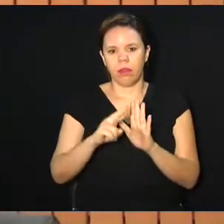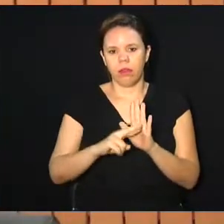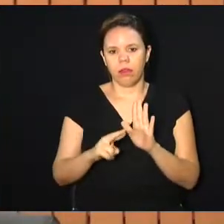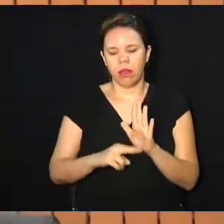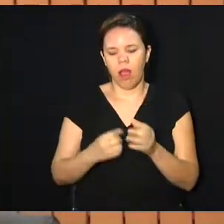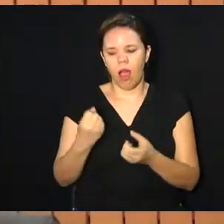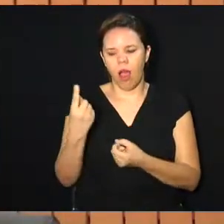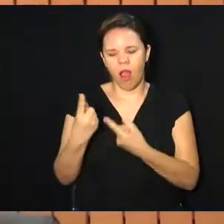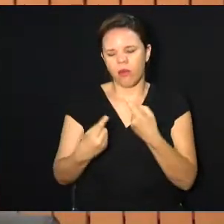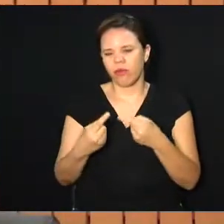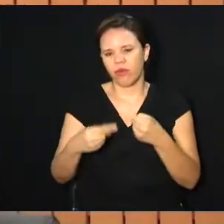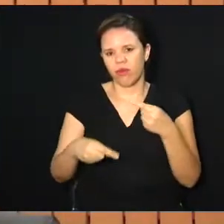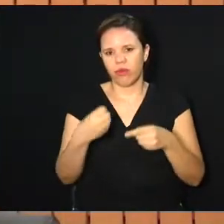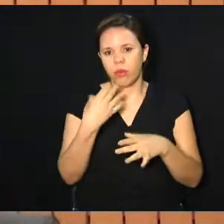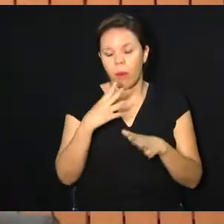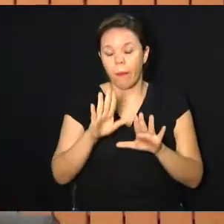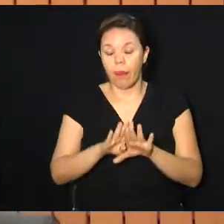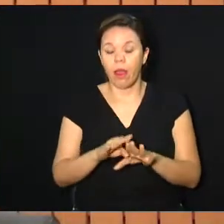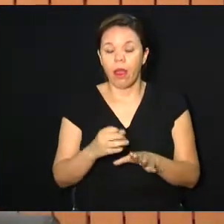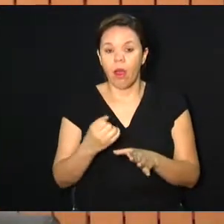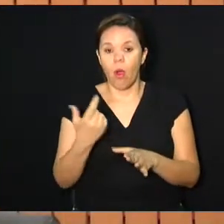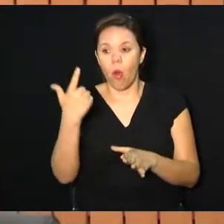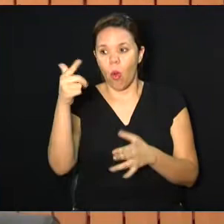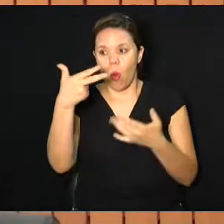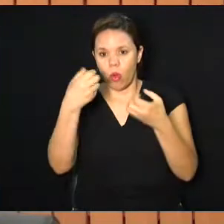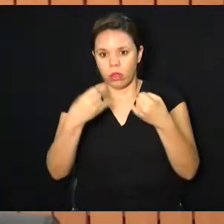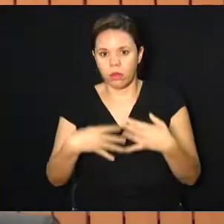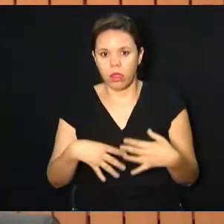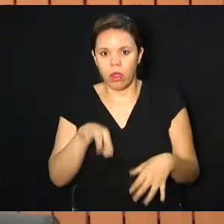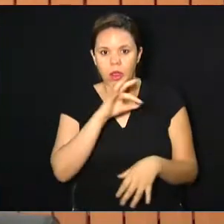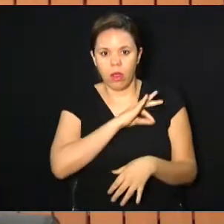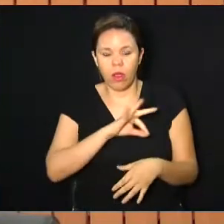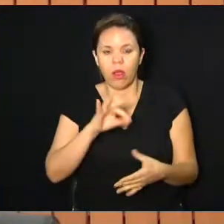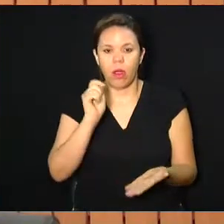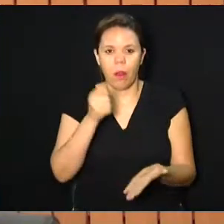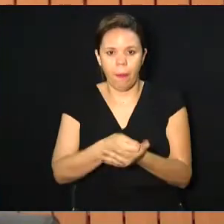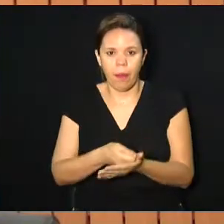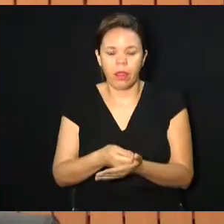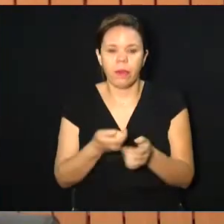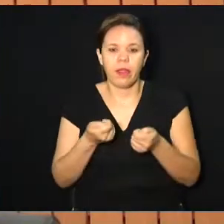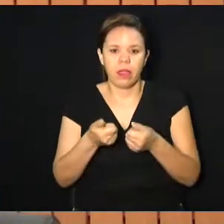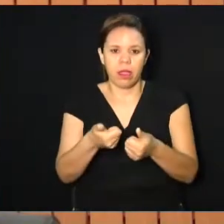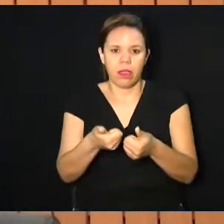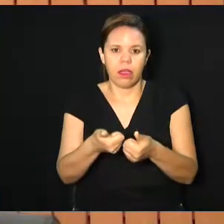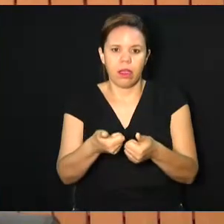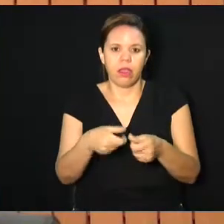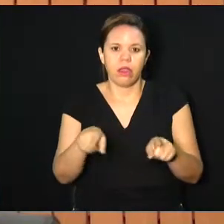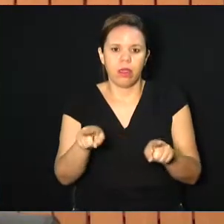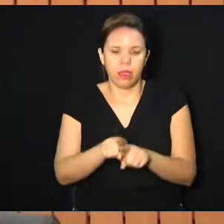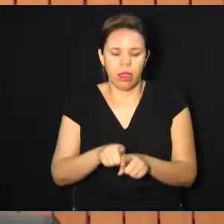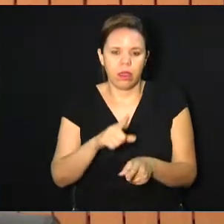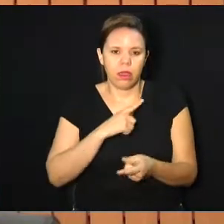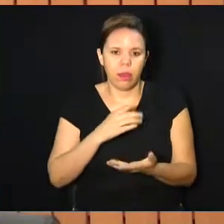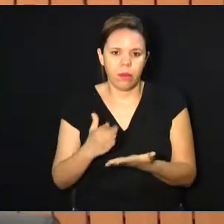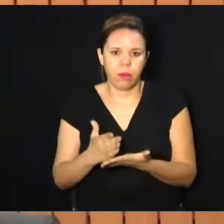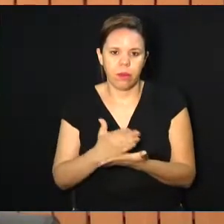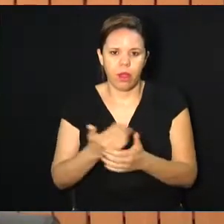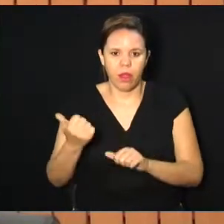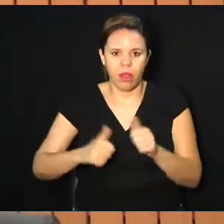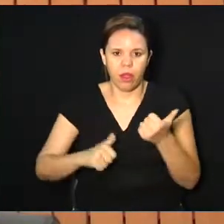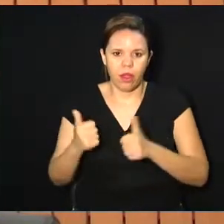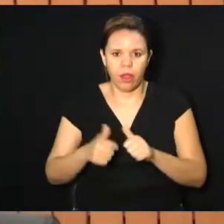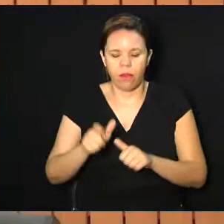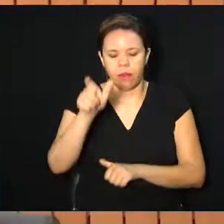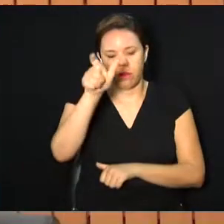E o outro é a existência das bonificações. É importante a remuneração ter bonificações de qualidade. Em São Paulo tem uma pequena parcela até que a avaliação do usuário